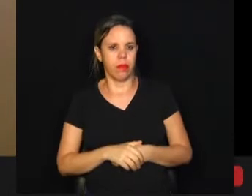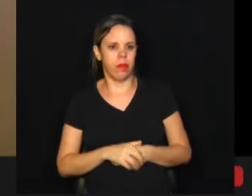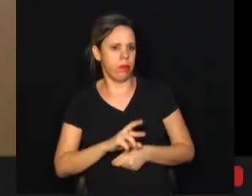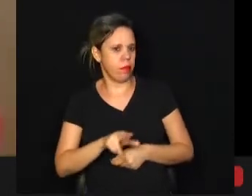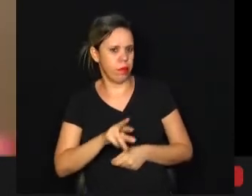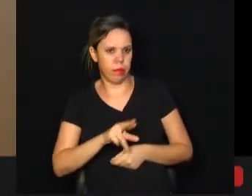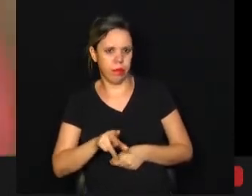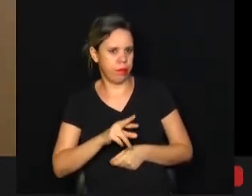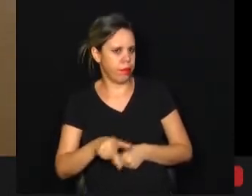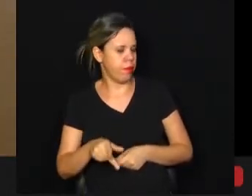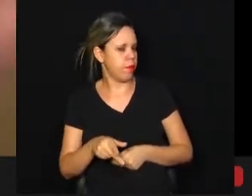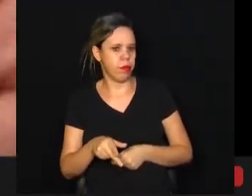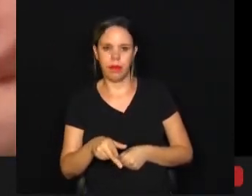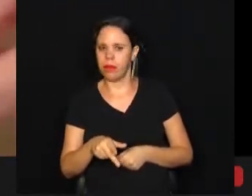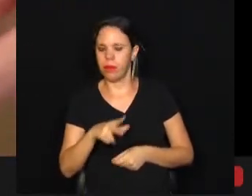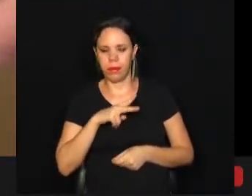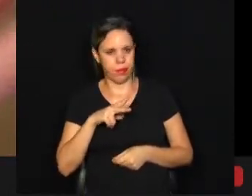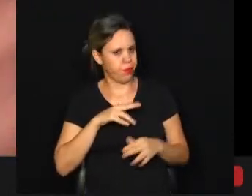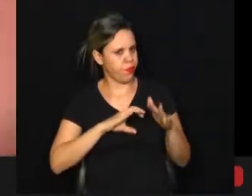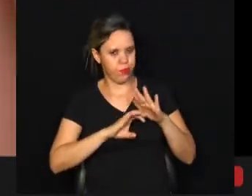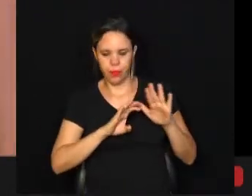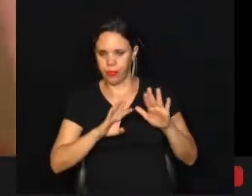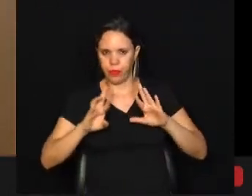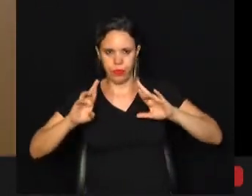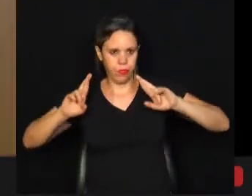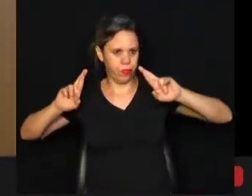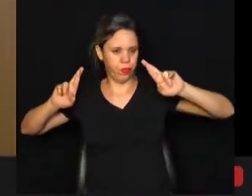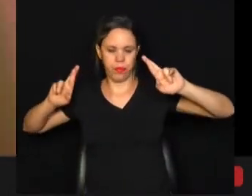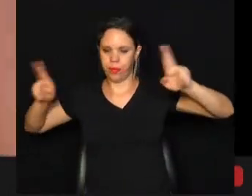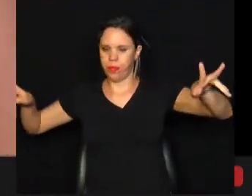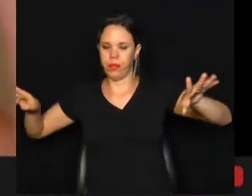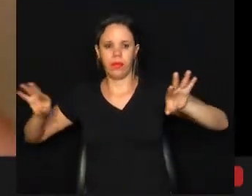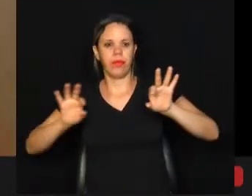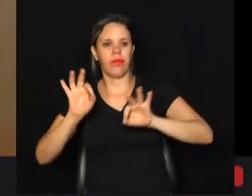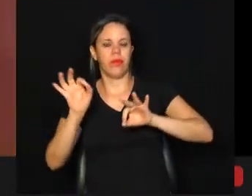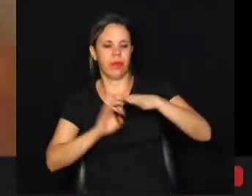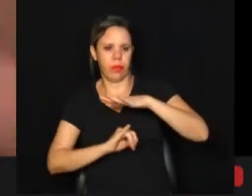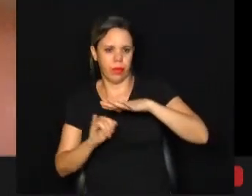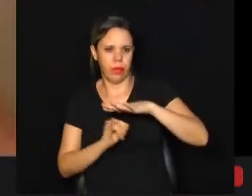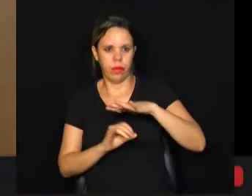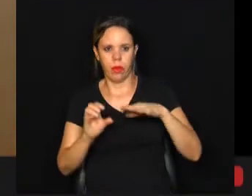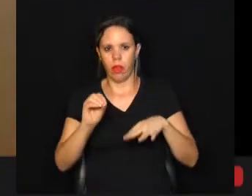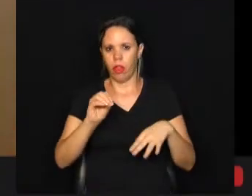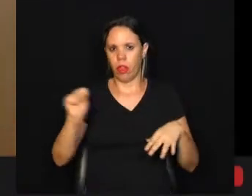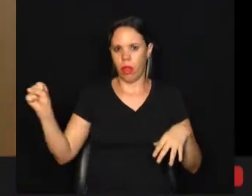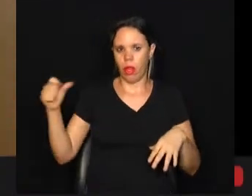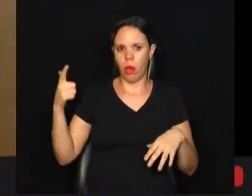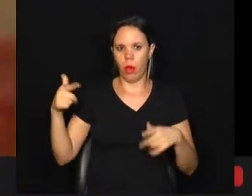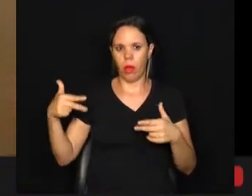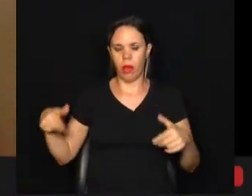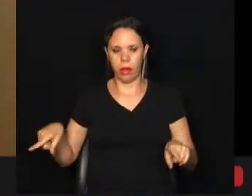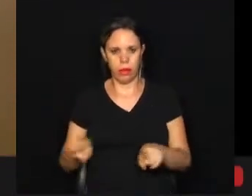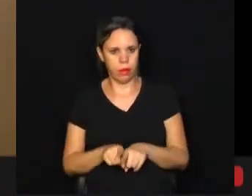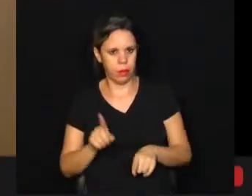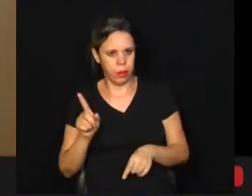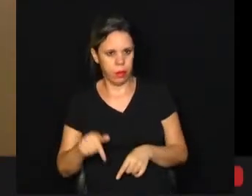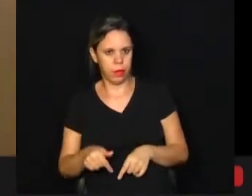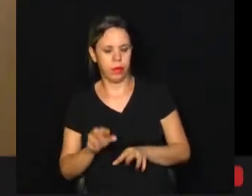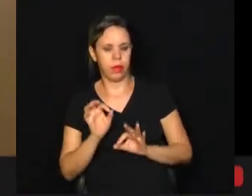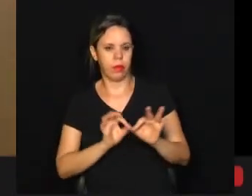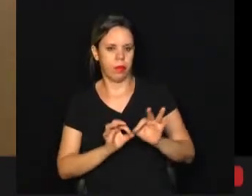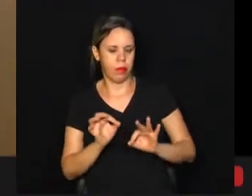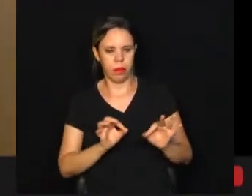gestão público-privada, isso é diferente, né? É feito por organizações, OS, isso é uma outra coisa, mas é uma